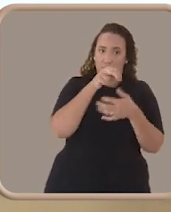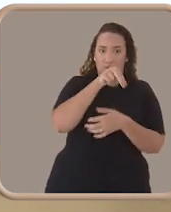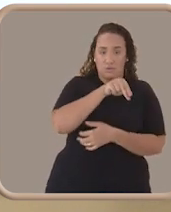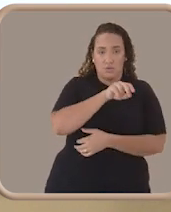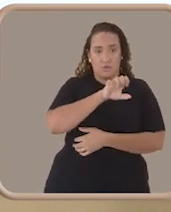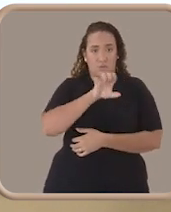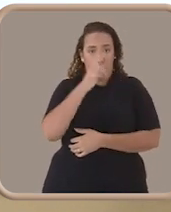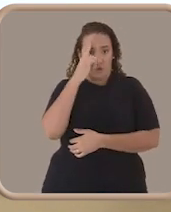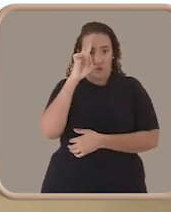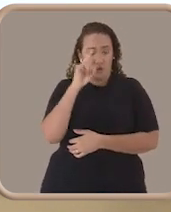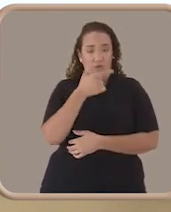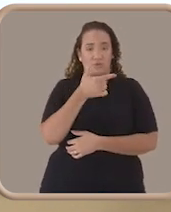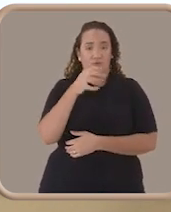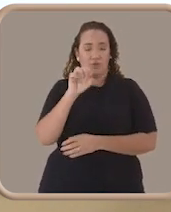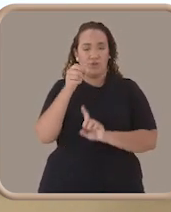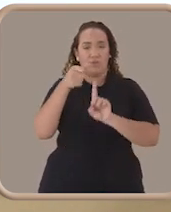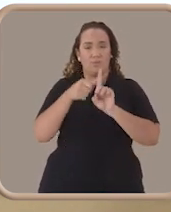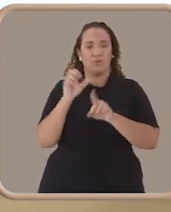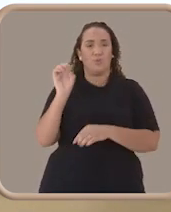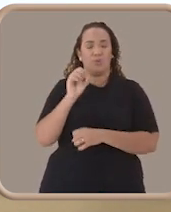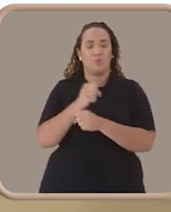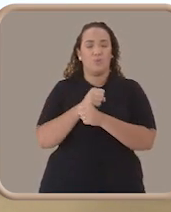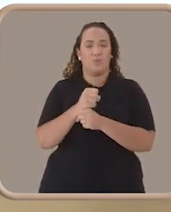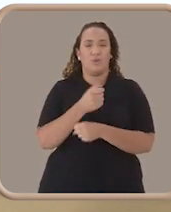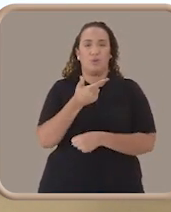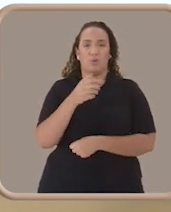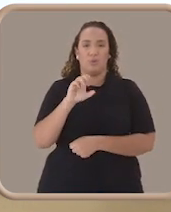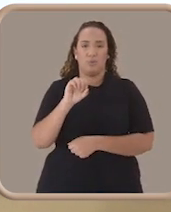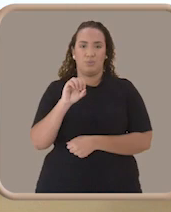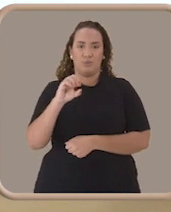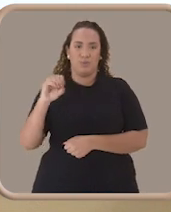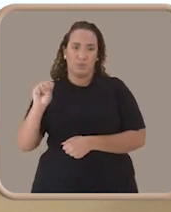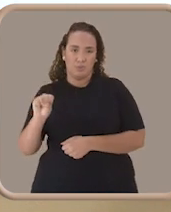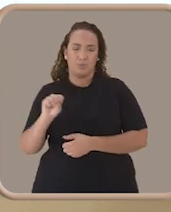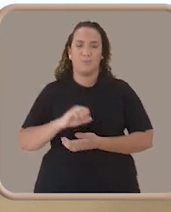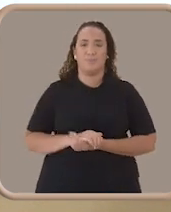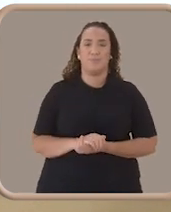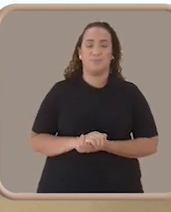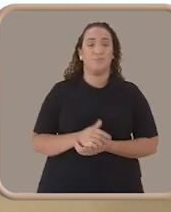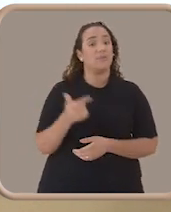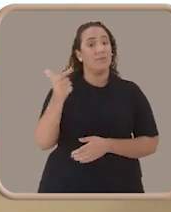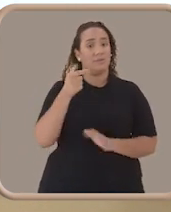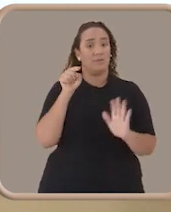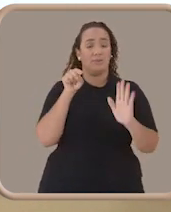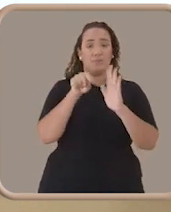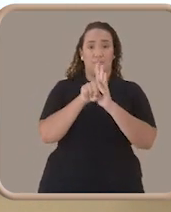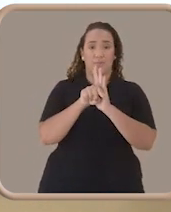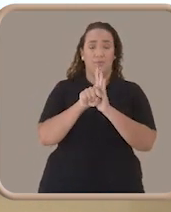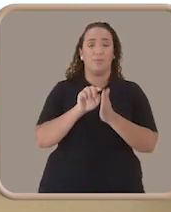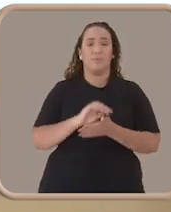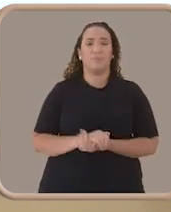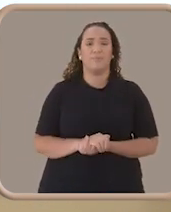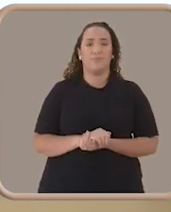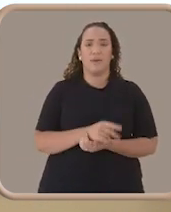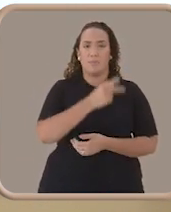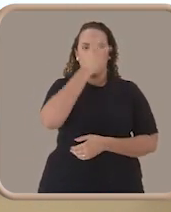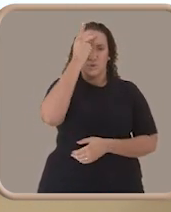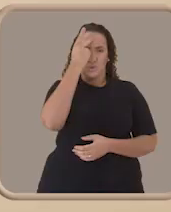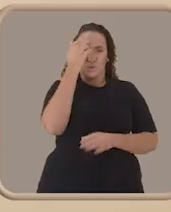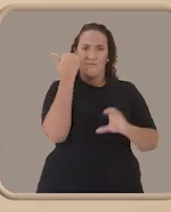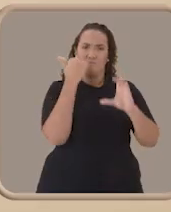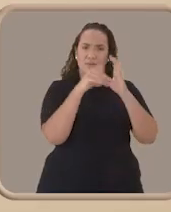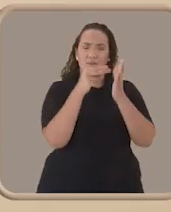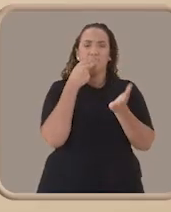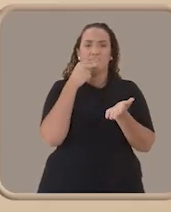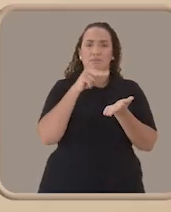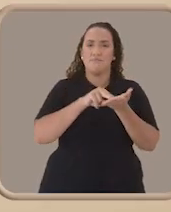Esperança no dia 20 de outubro de 2008. Questão 2. A carta era destinada a quem?